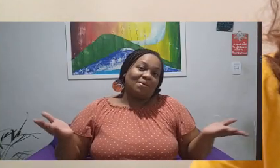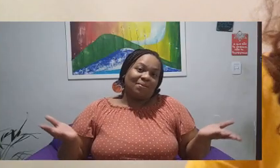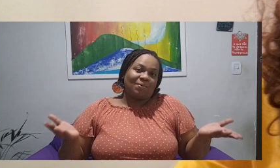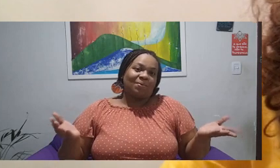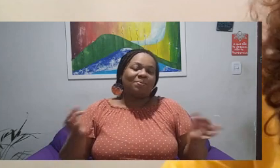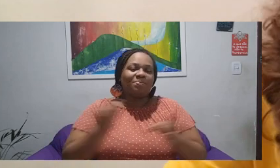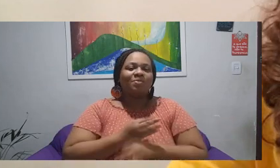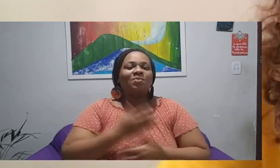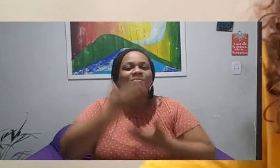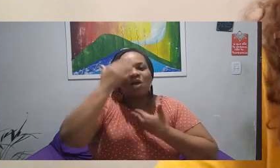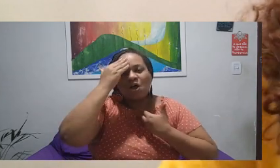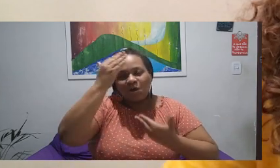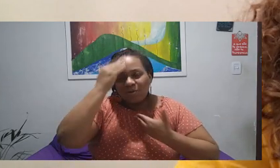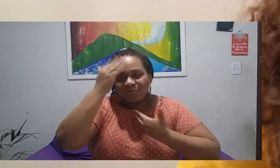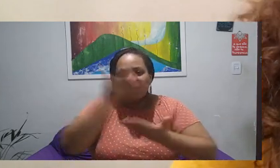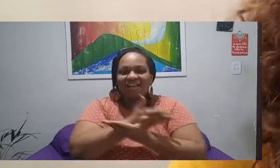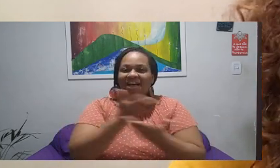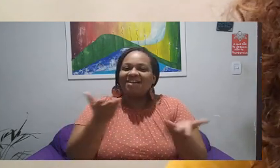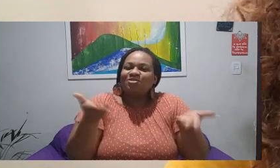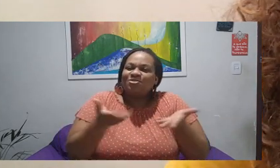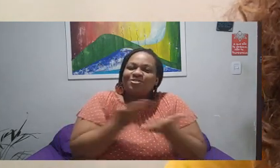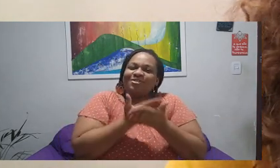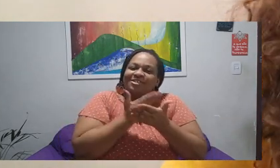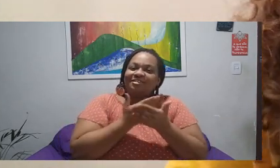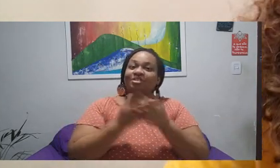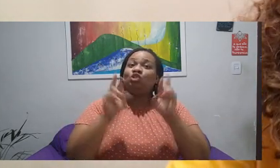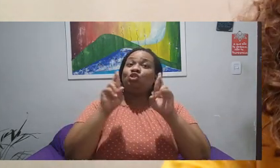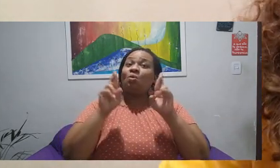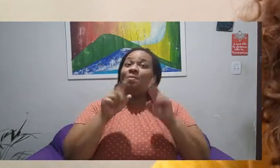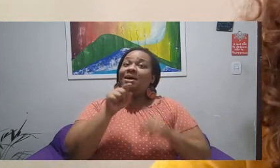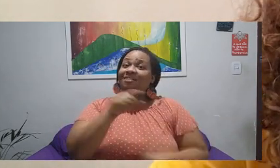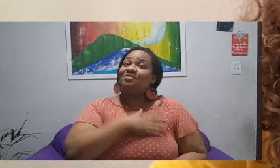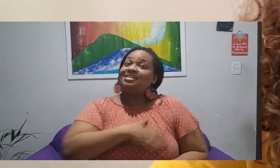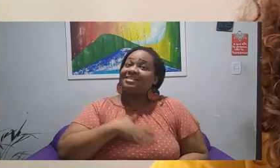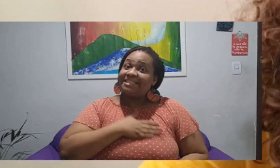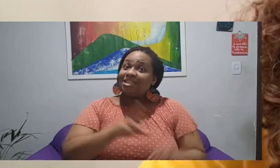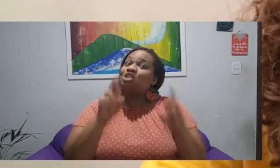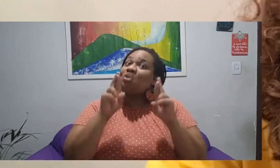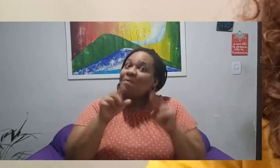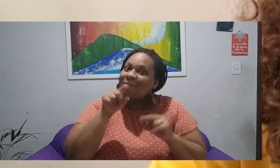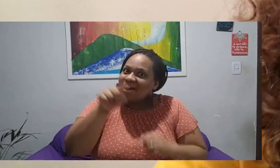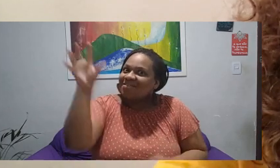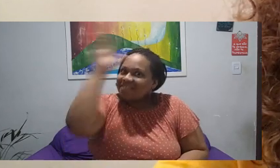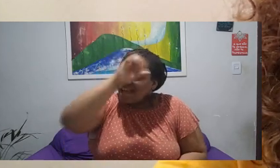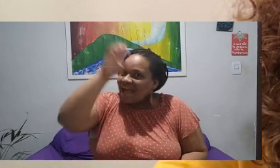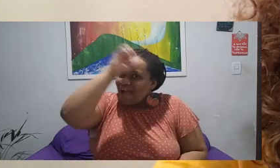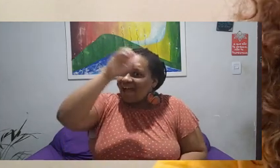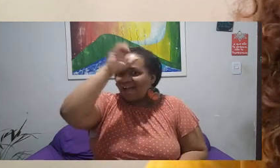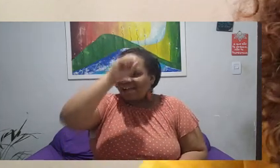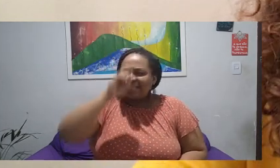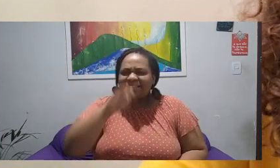Bom, no mais, eu queria agradecer a vocês por essa aula. Eu espero que vocês tenham gostado. Espero que vocês tenham